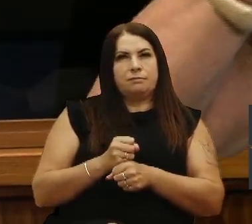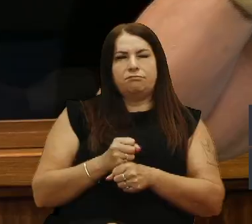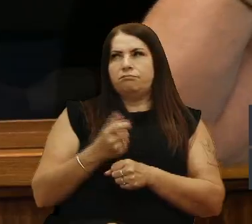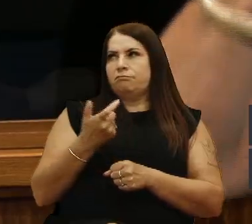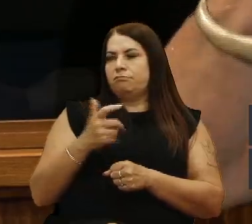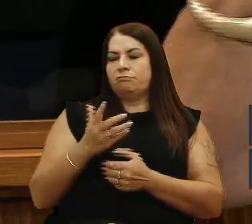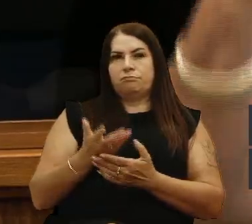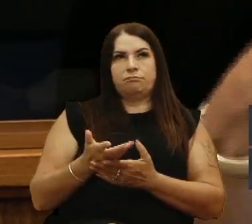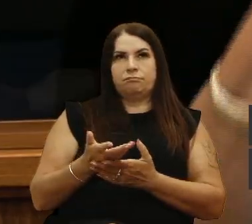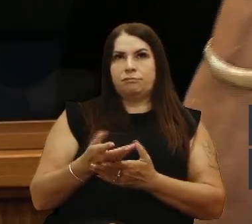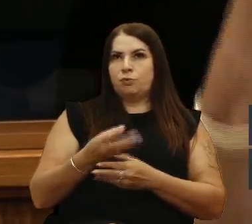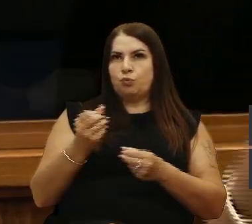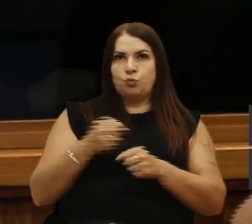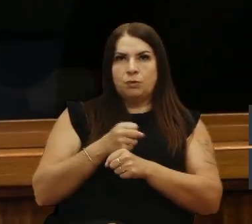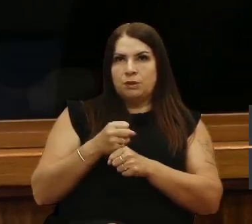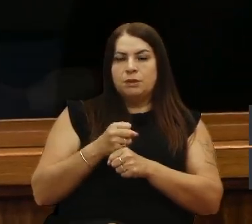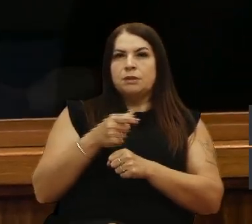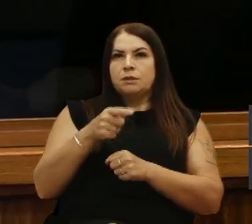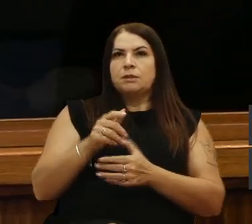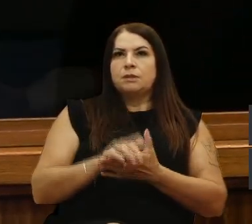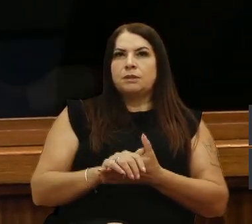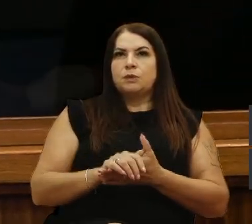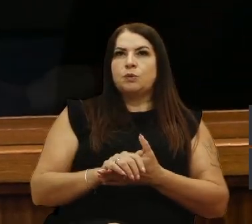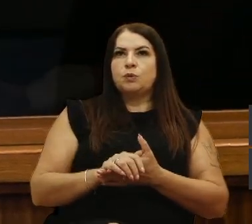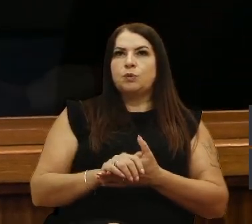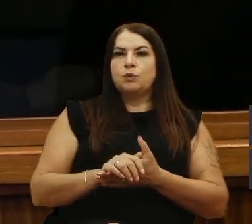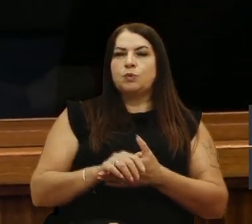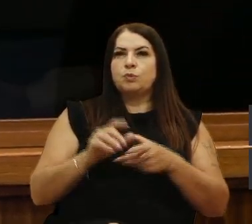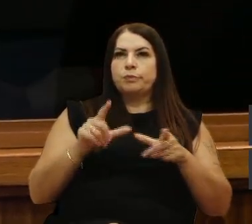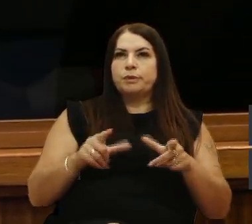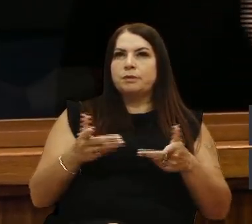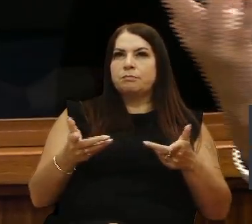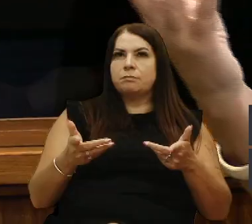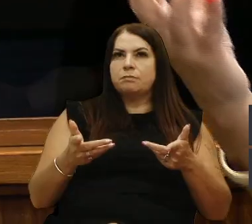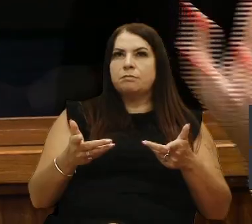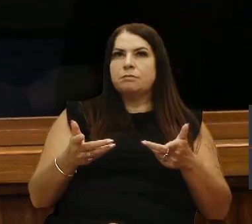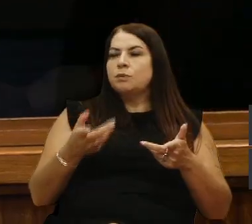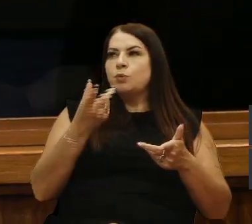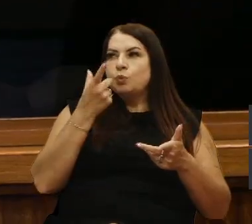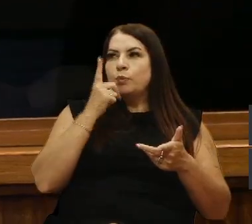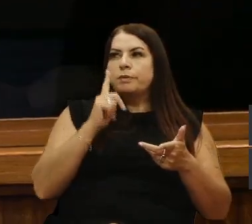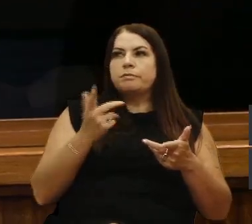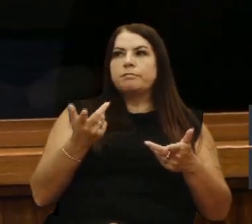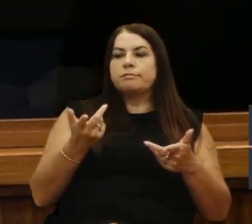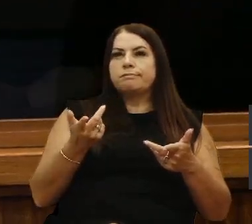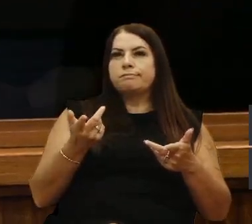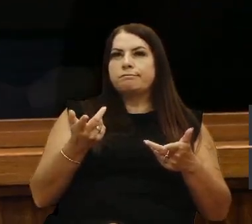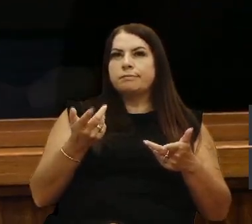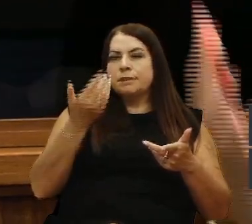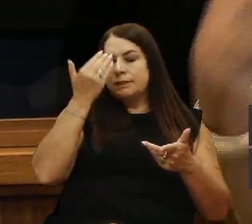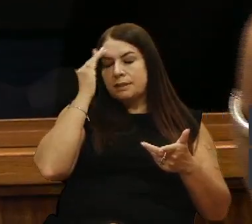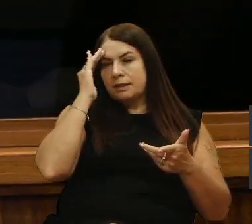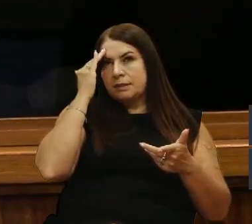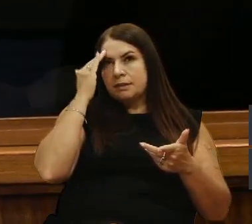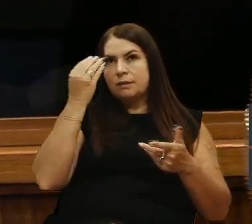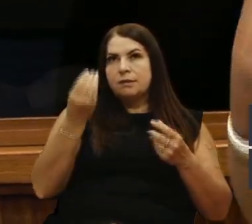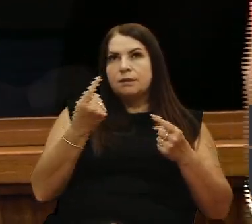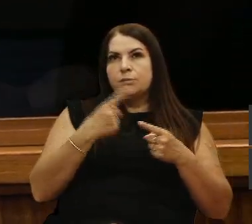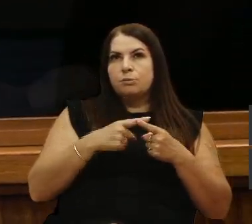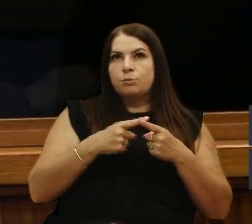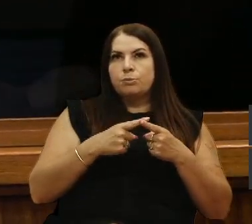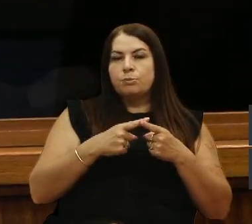é muitos anos que aquele loteamento não consegue entender por